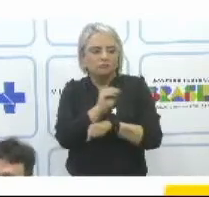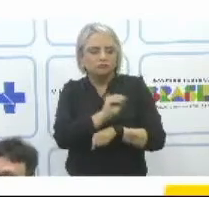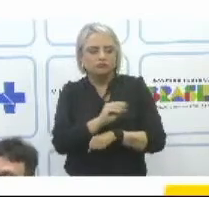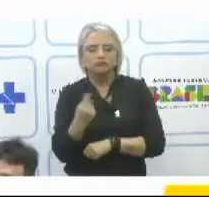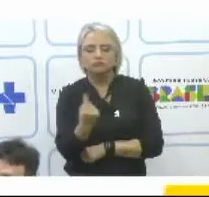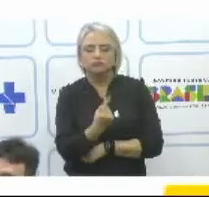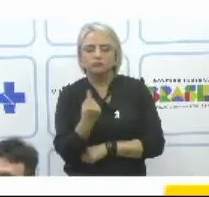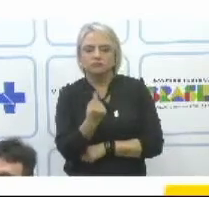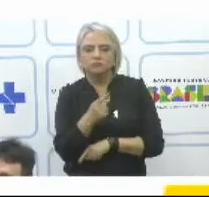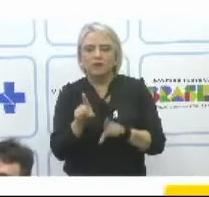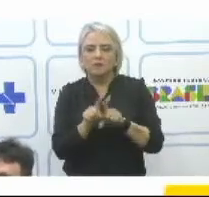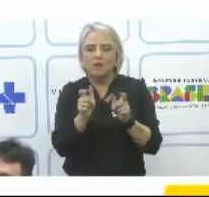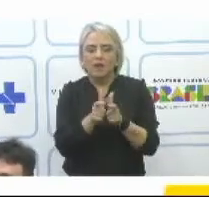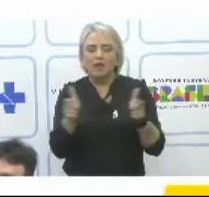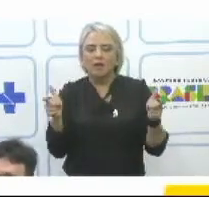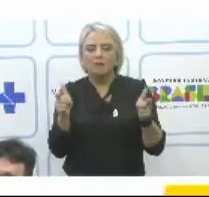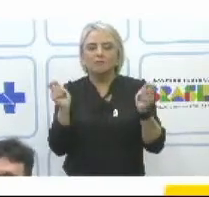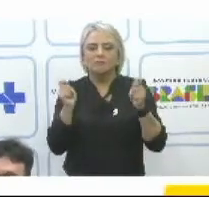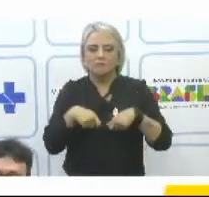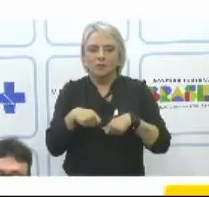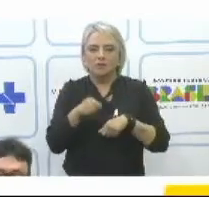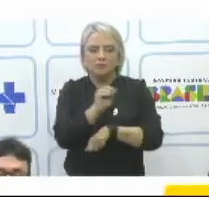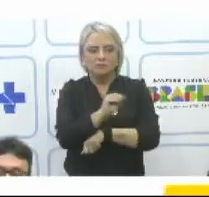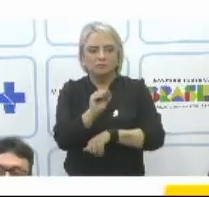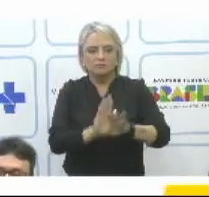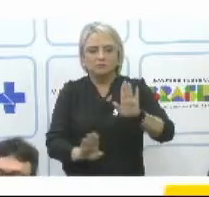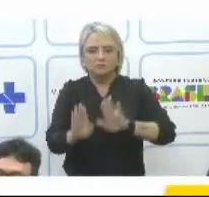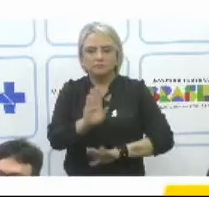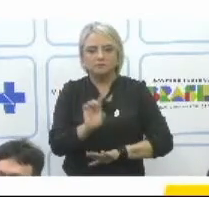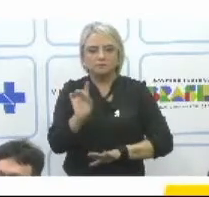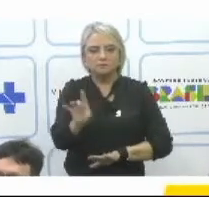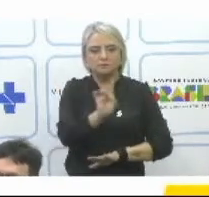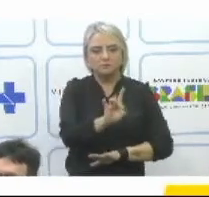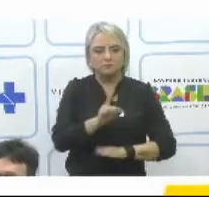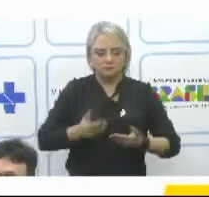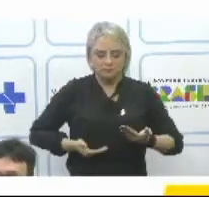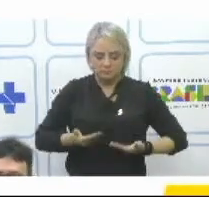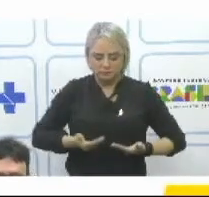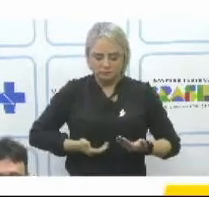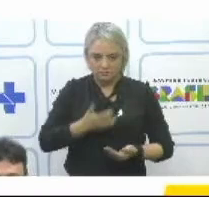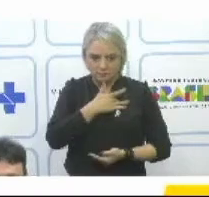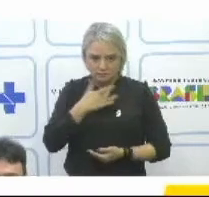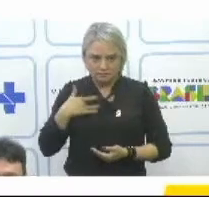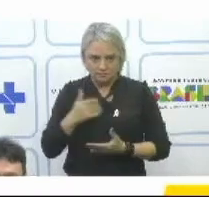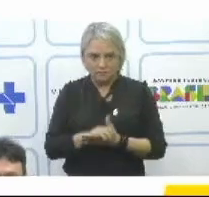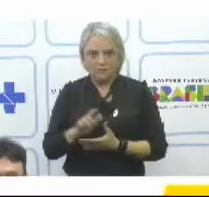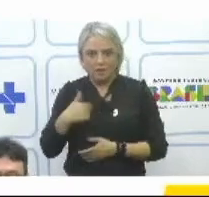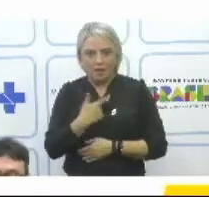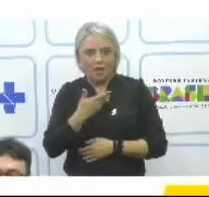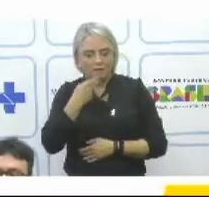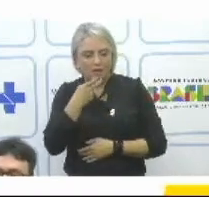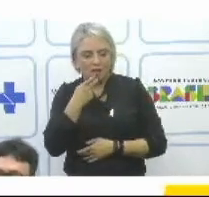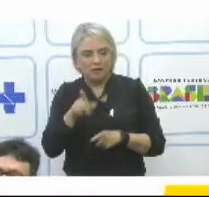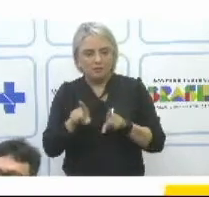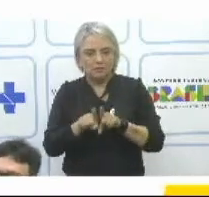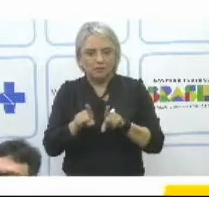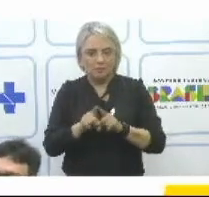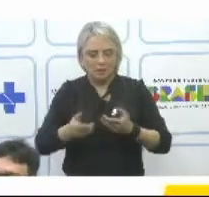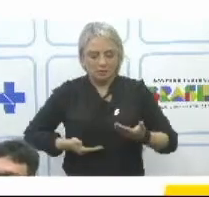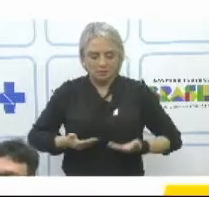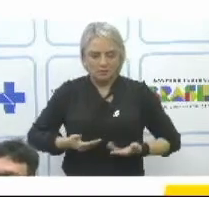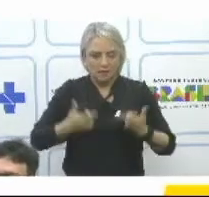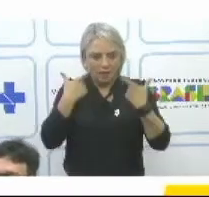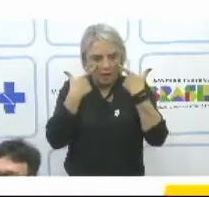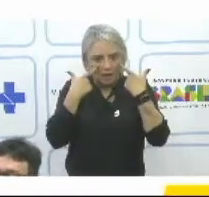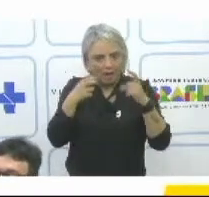individual, também ampliando essa capacidade de cuidado de cada um dos serviços de saúde. a gente está falando bastante do serviço de